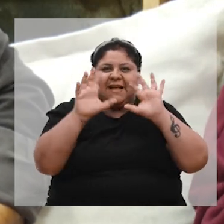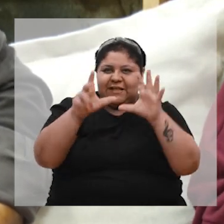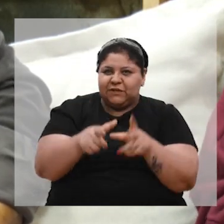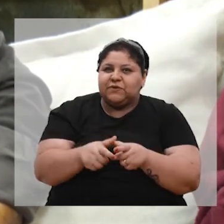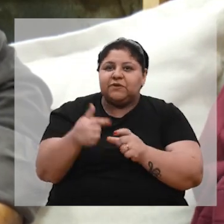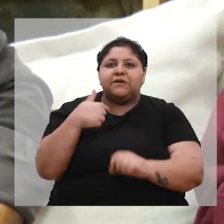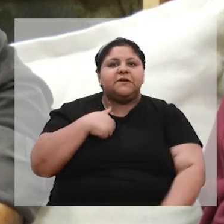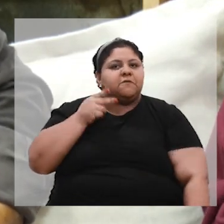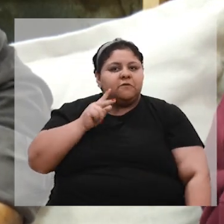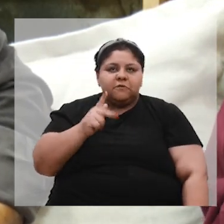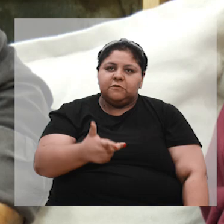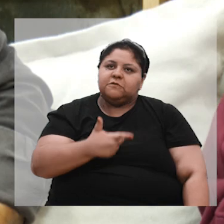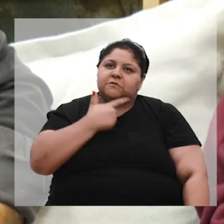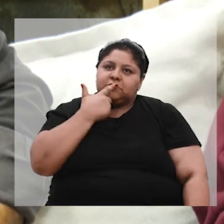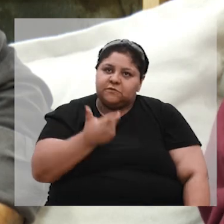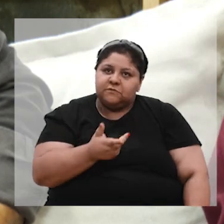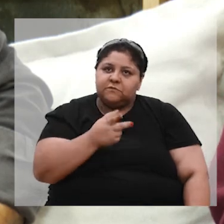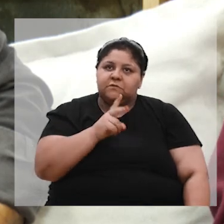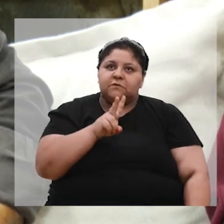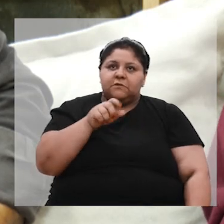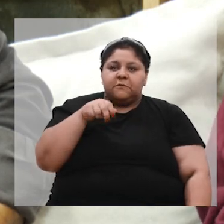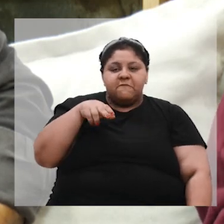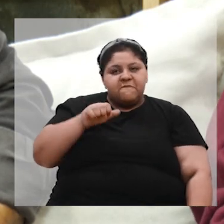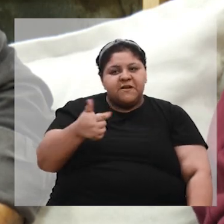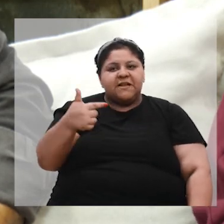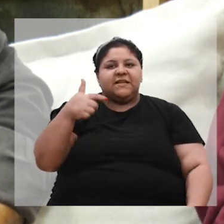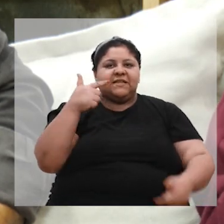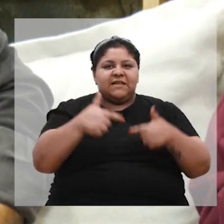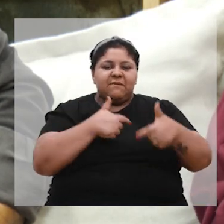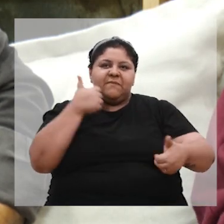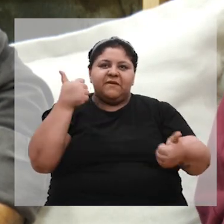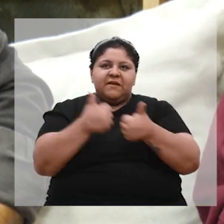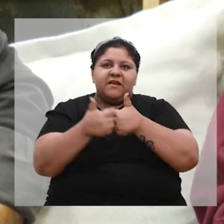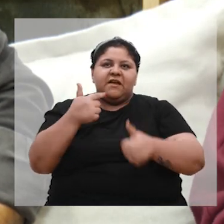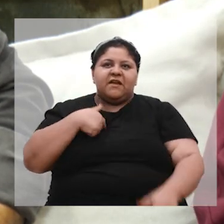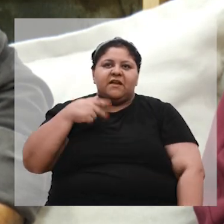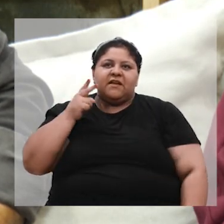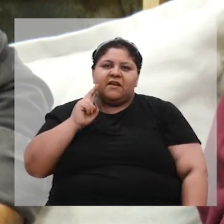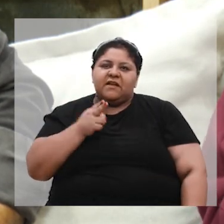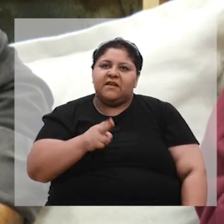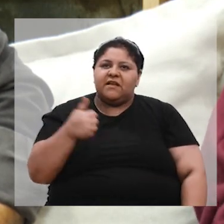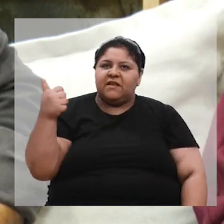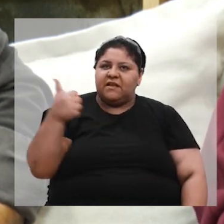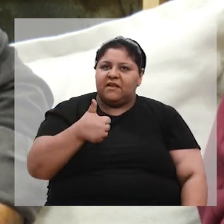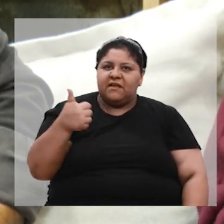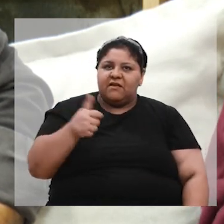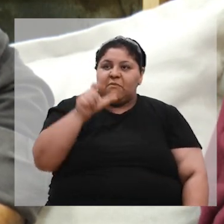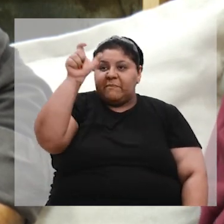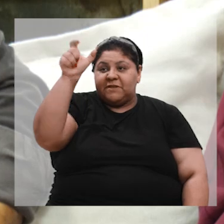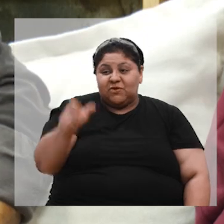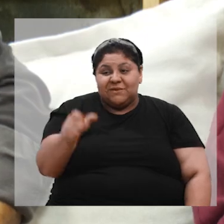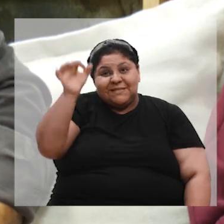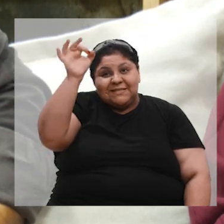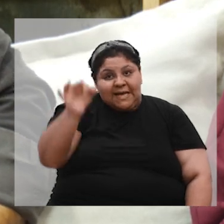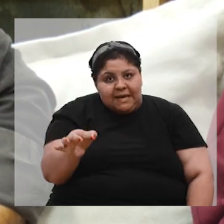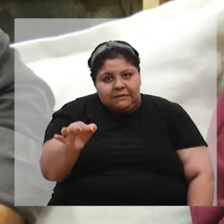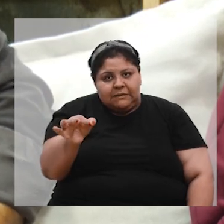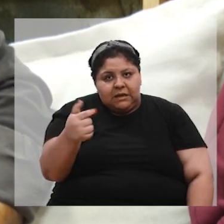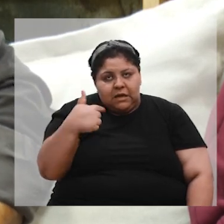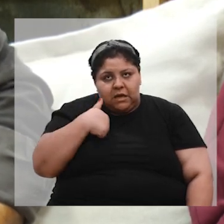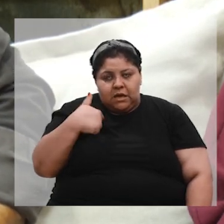administrar. E eu sempre coloquei isso, a Vânia trabalhou comigo, sabe? Eu sempre procurei, em primeiro lugar, ser uma pessoa